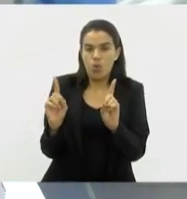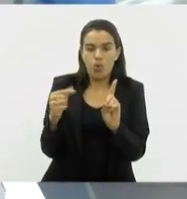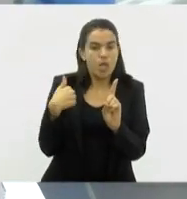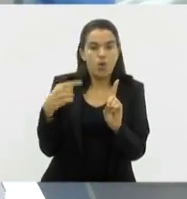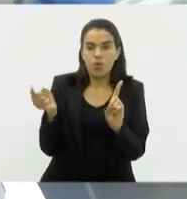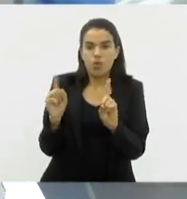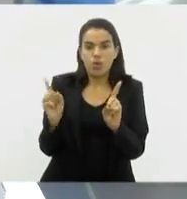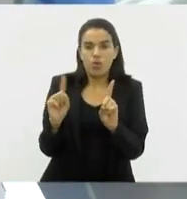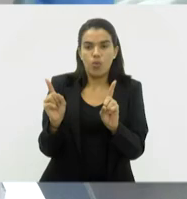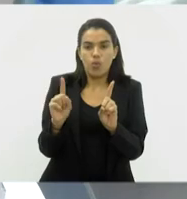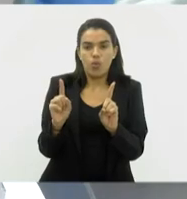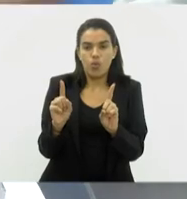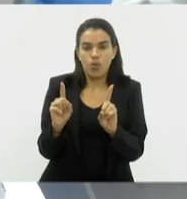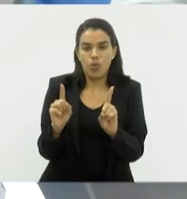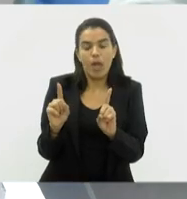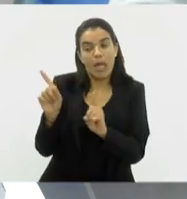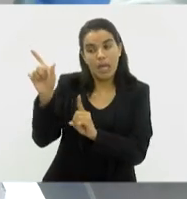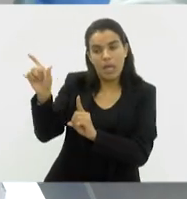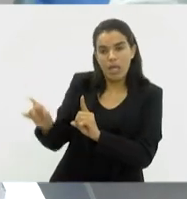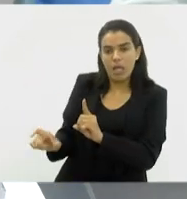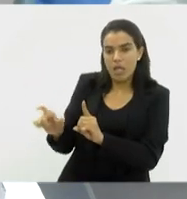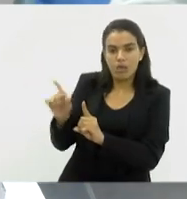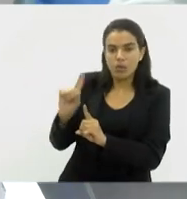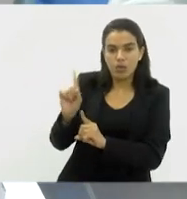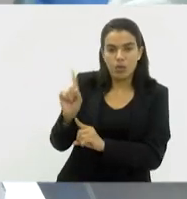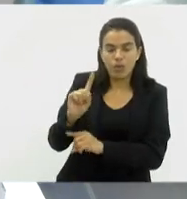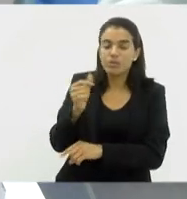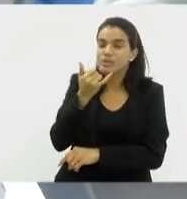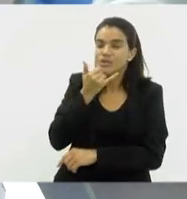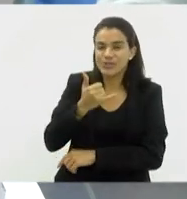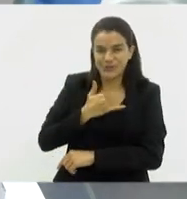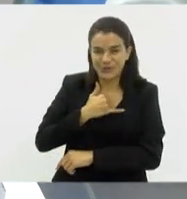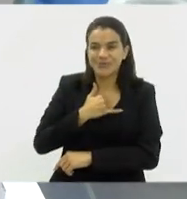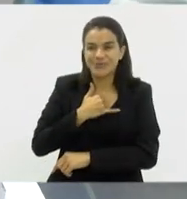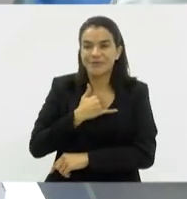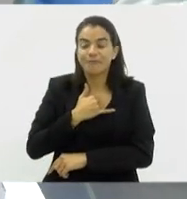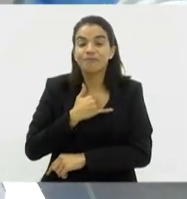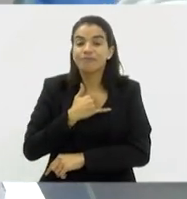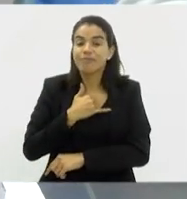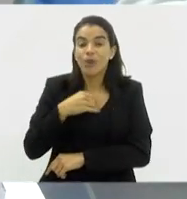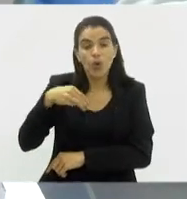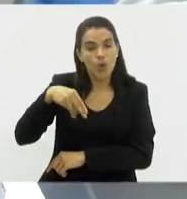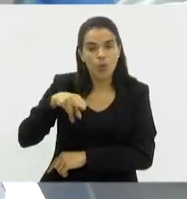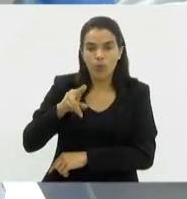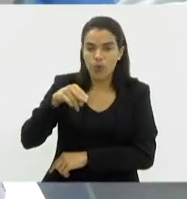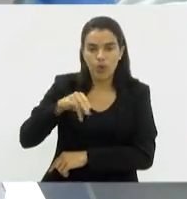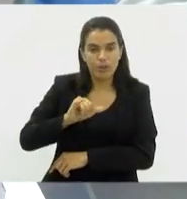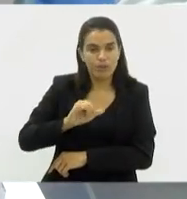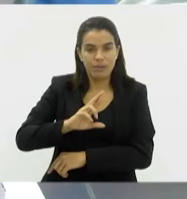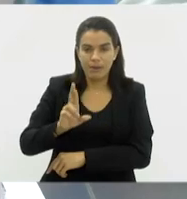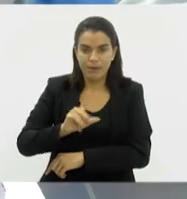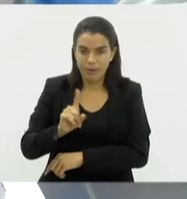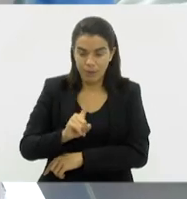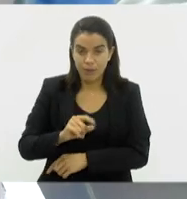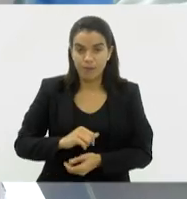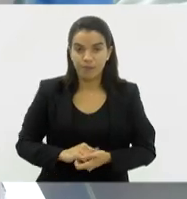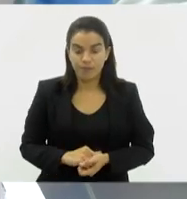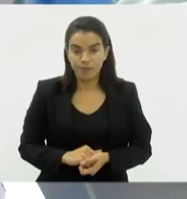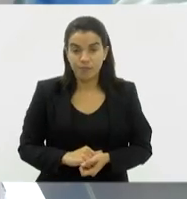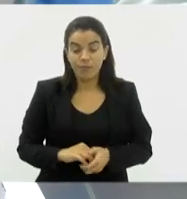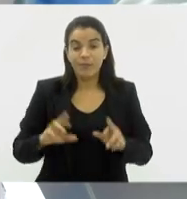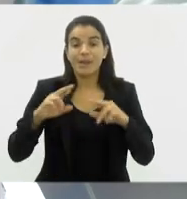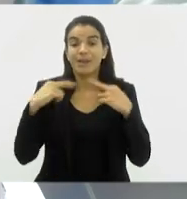é e assim é com exceção do munir desculpa Deputado munir com exceção do munir na